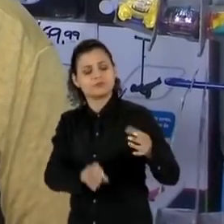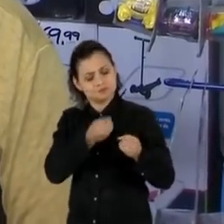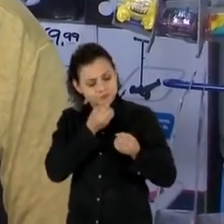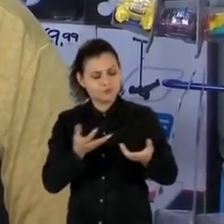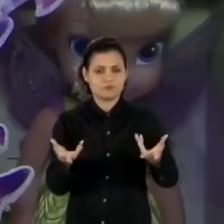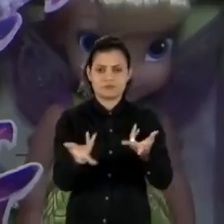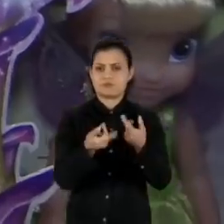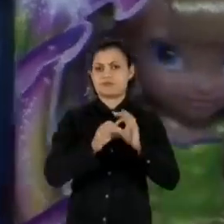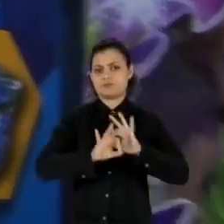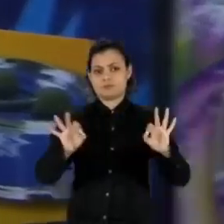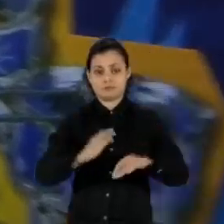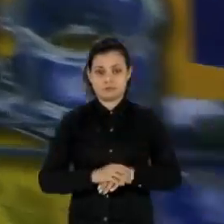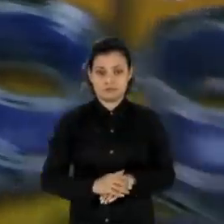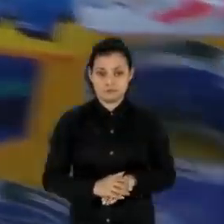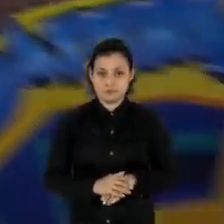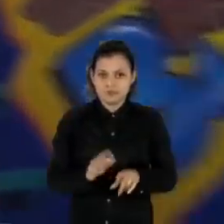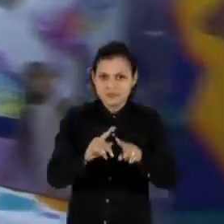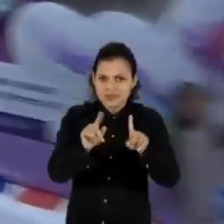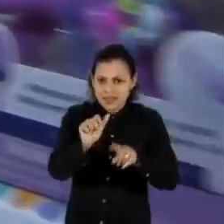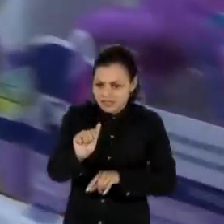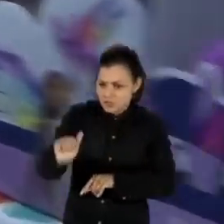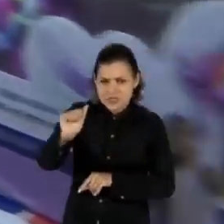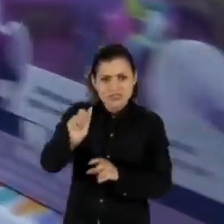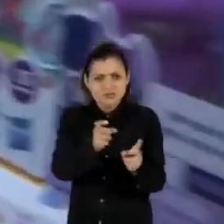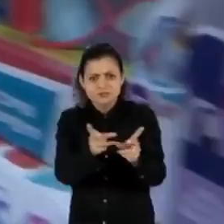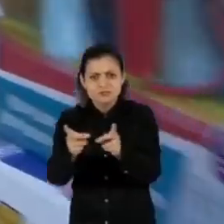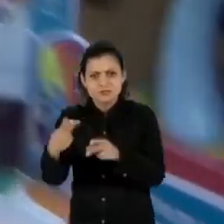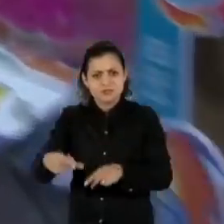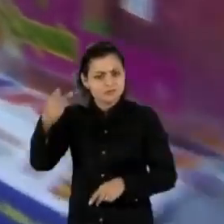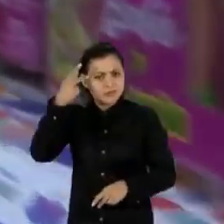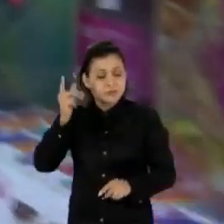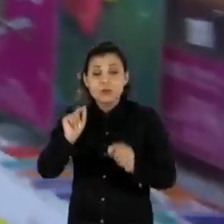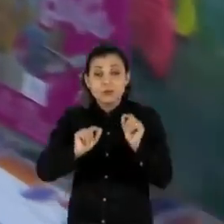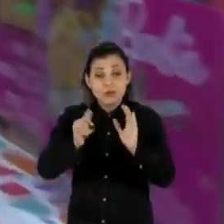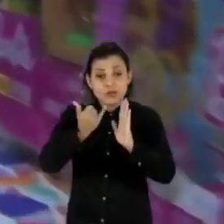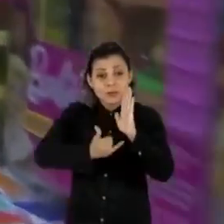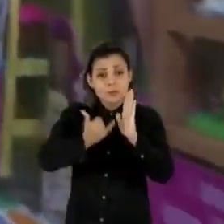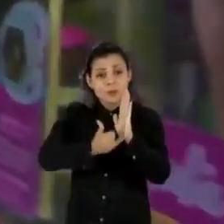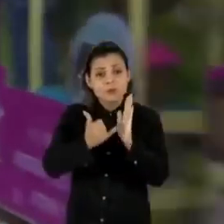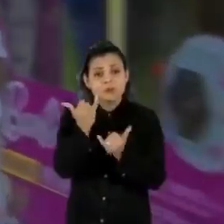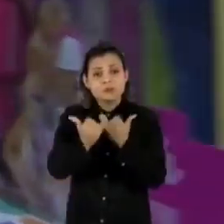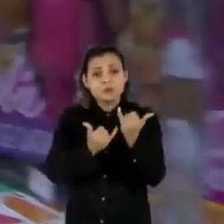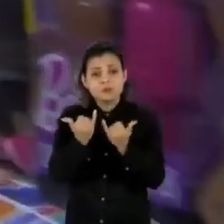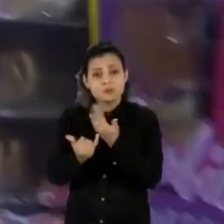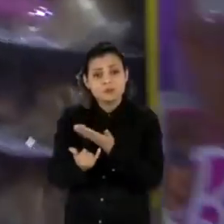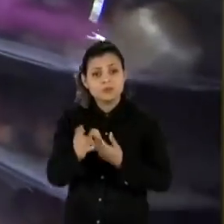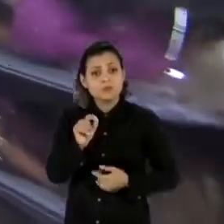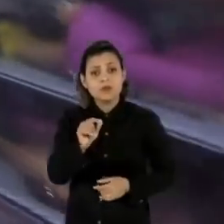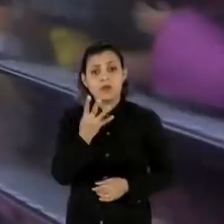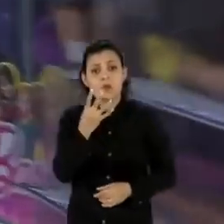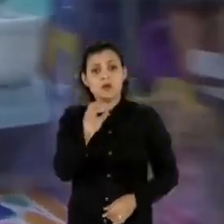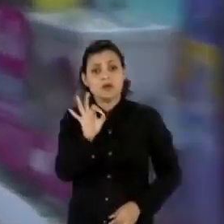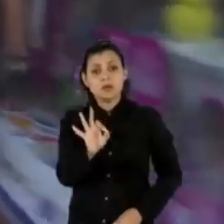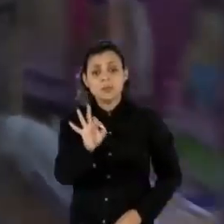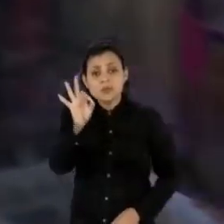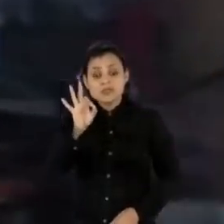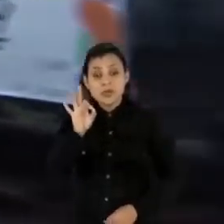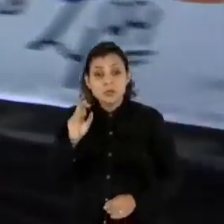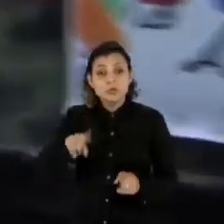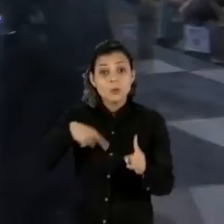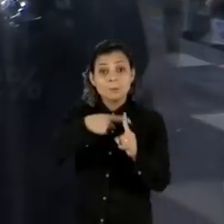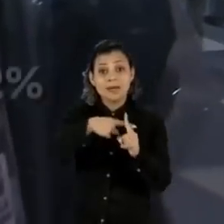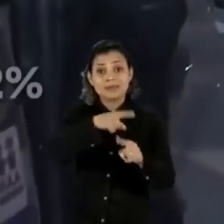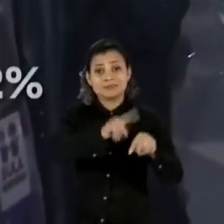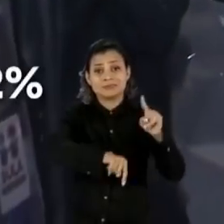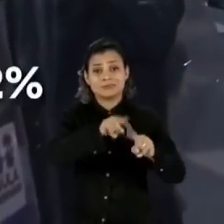seria ótimo de acordo com a associação comercial de são paulo o imposto de um brinquedo chega a quarenta por cento do valor do produto